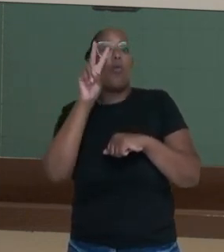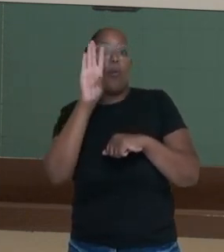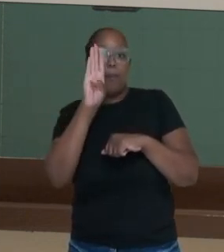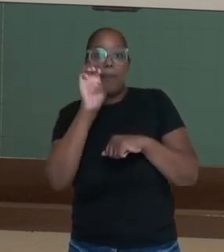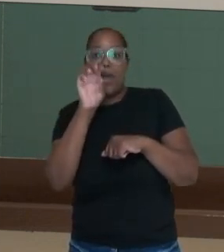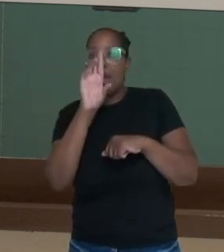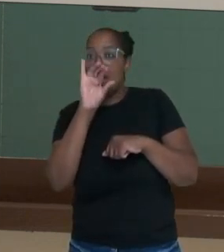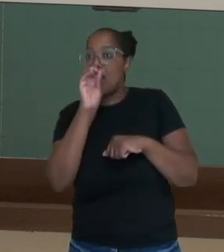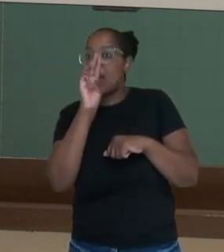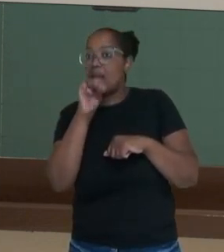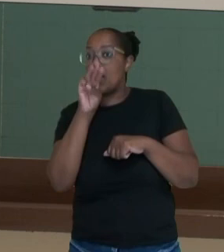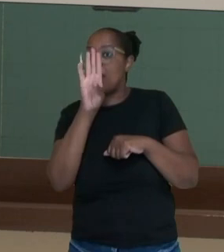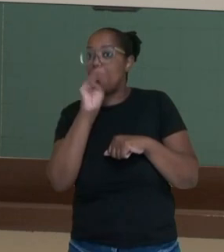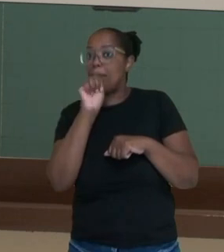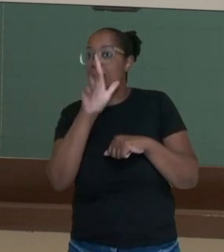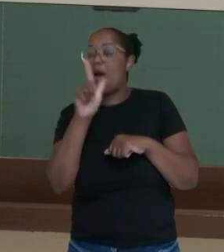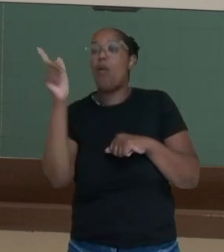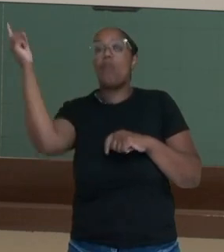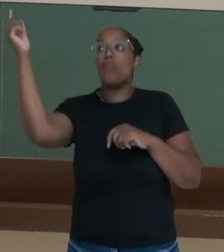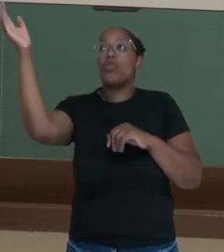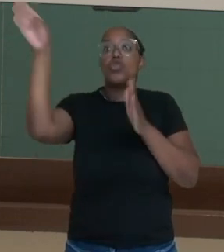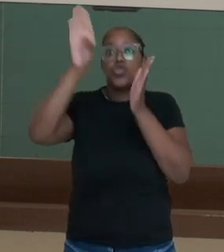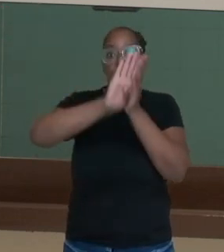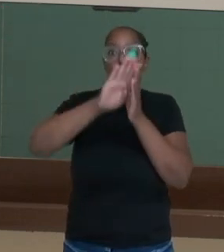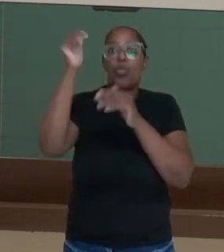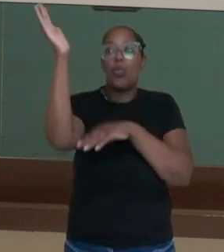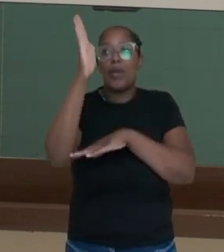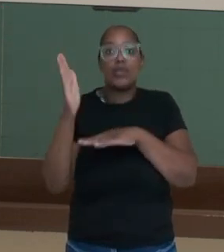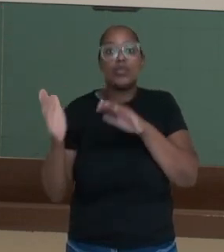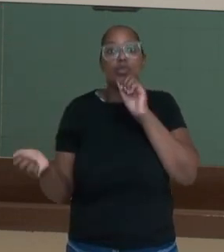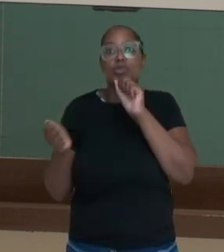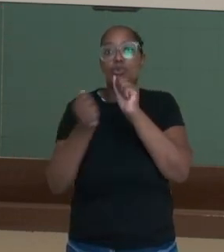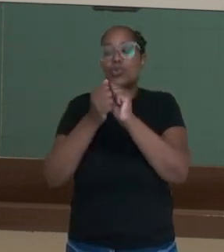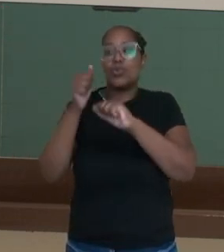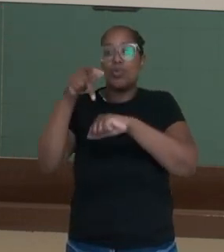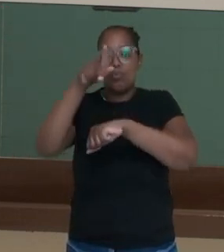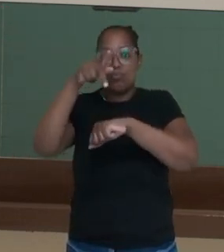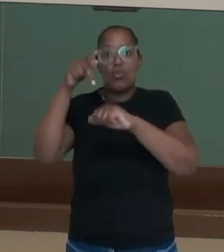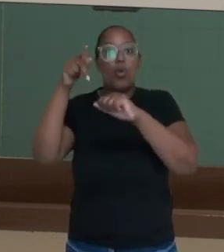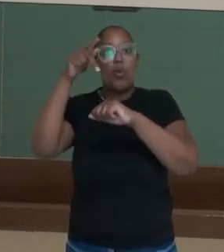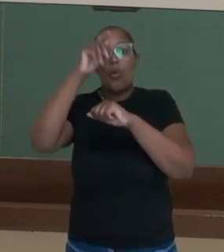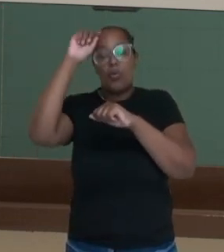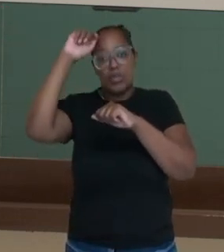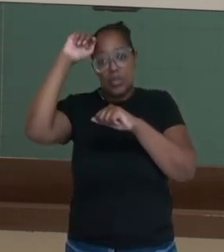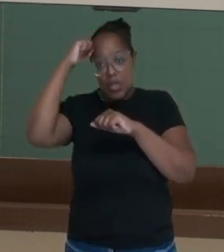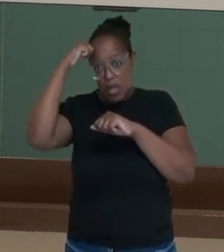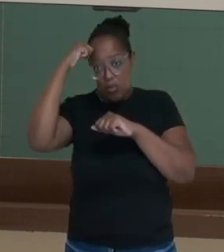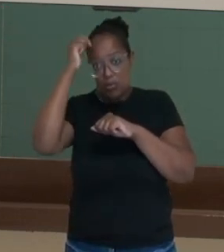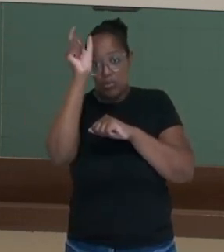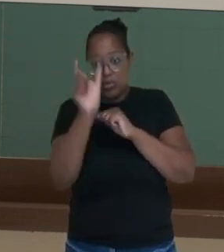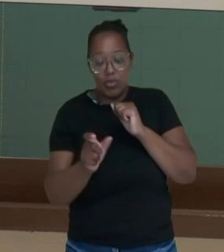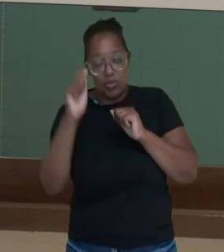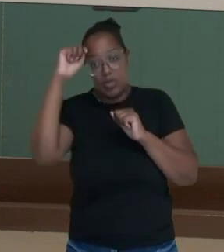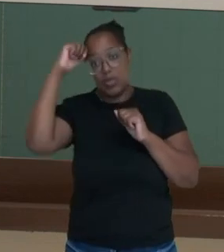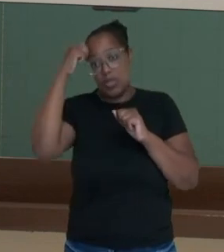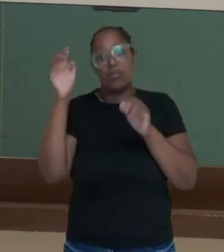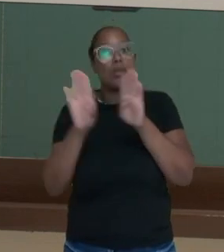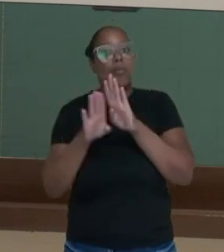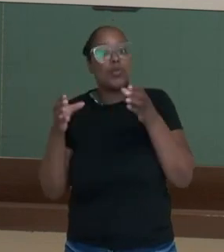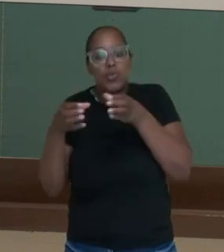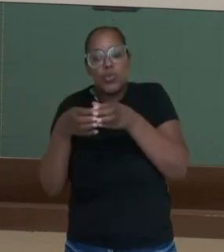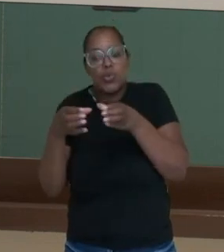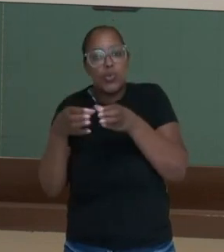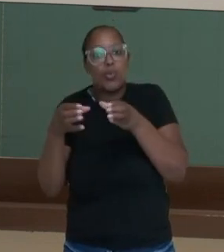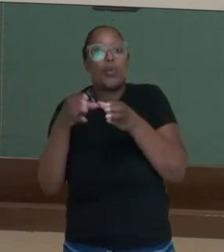os africanos. Aqui no Brasil, a forma de tocar foi modificada para ele compor a nossa roda de capoeira.